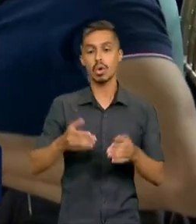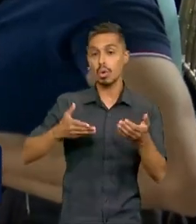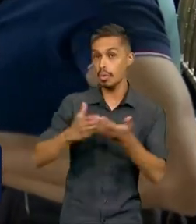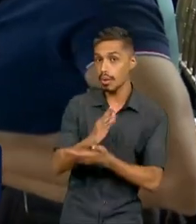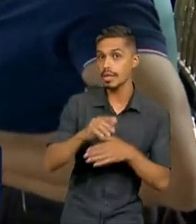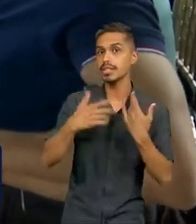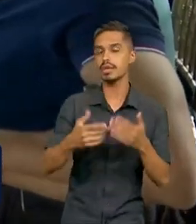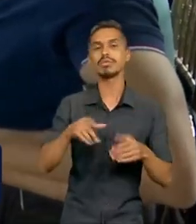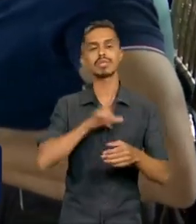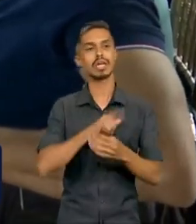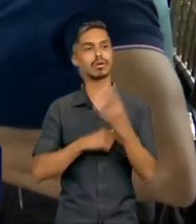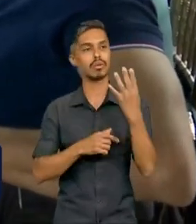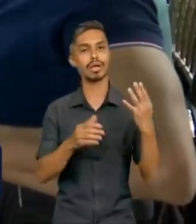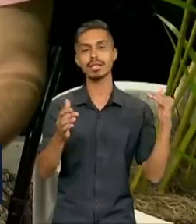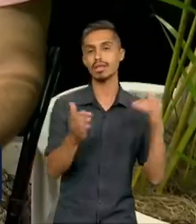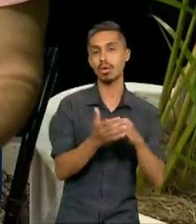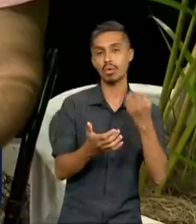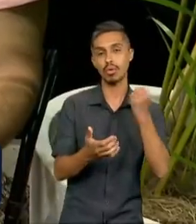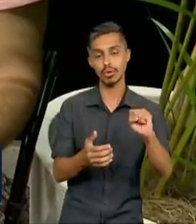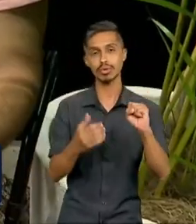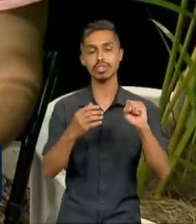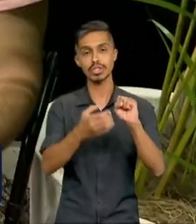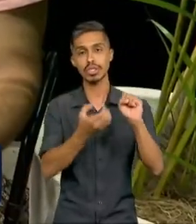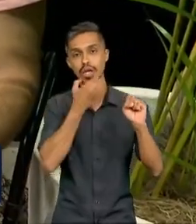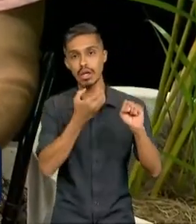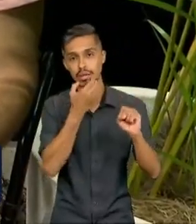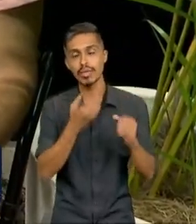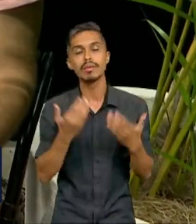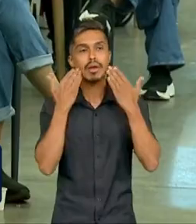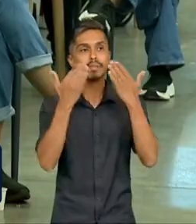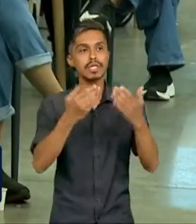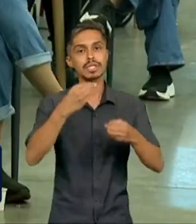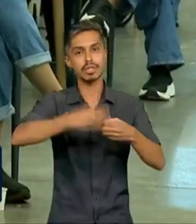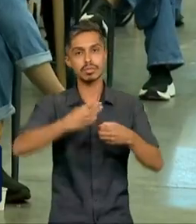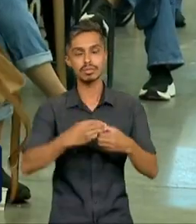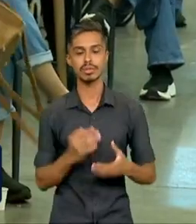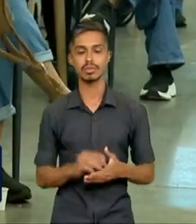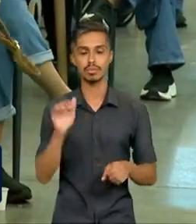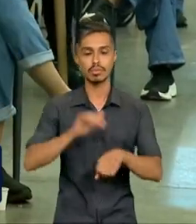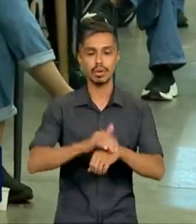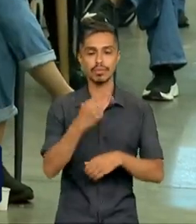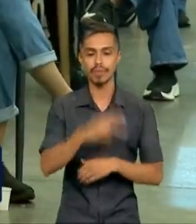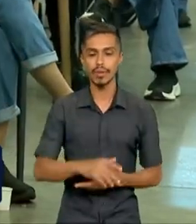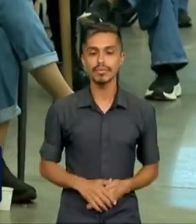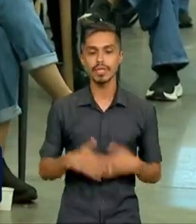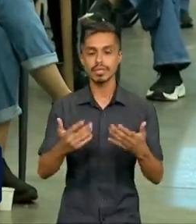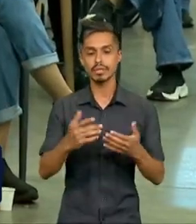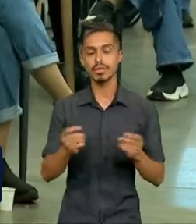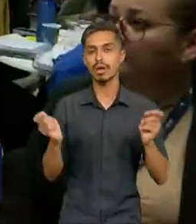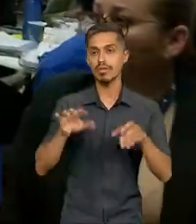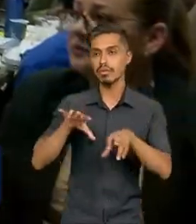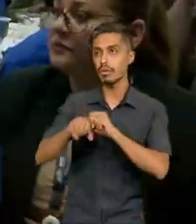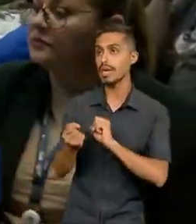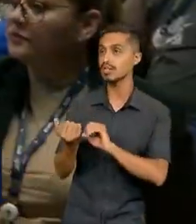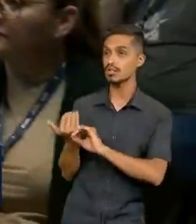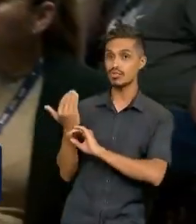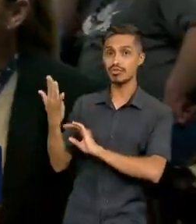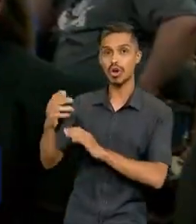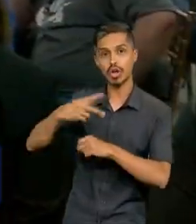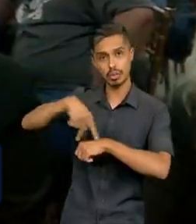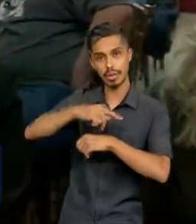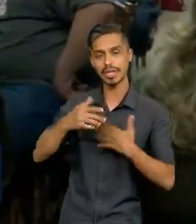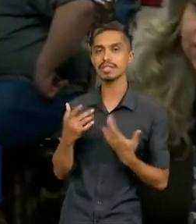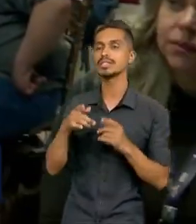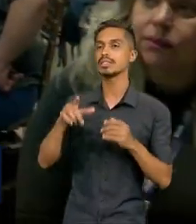de 4 a 8 de dezembro para se apresentar nos municípios. Os médicos formados no exterior ou estrangeiros vão receber um